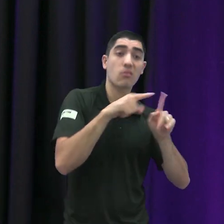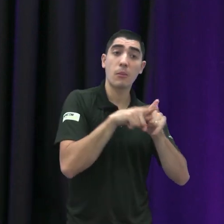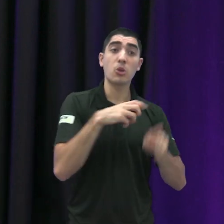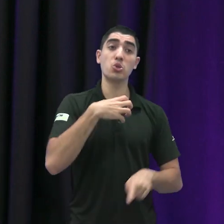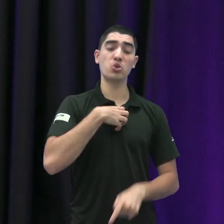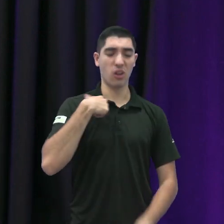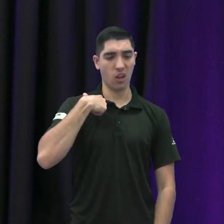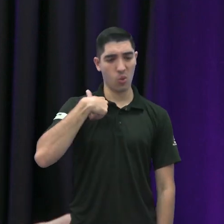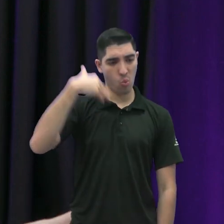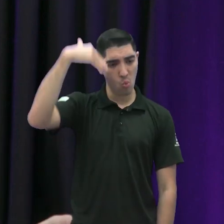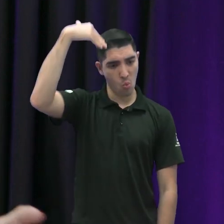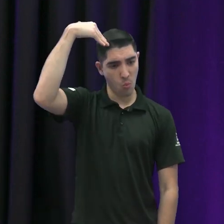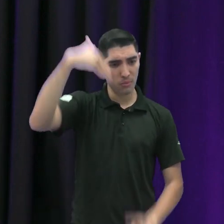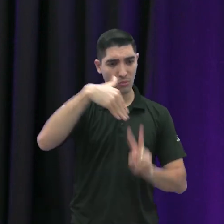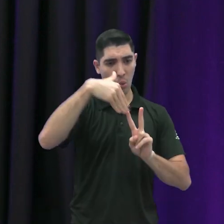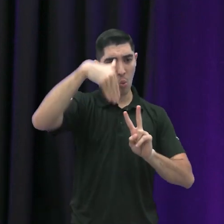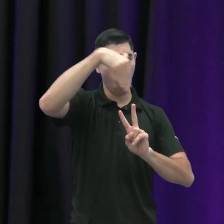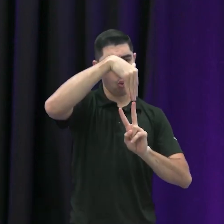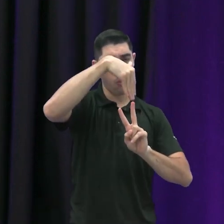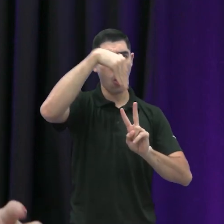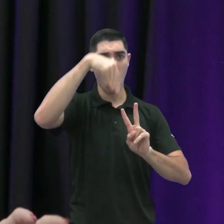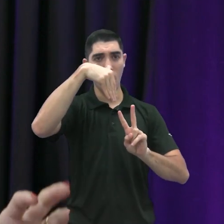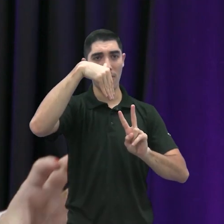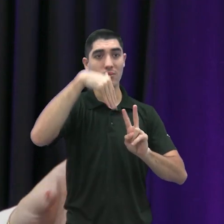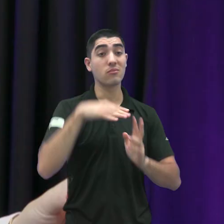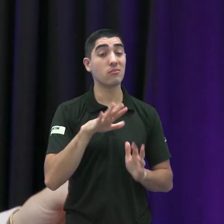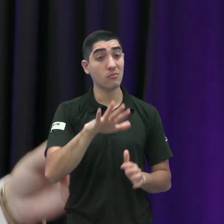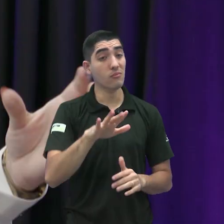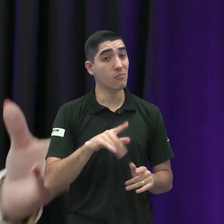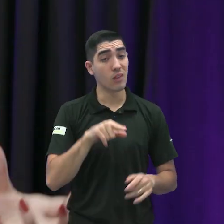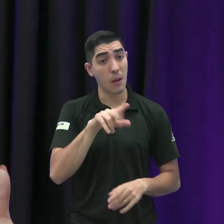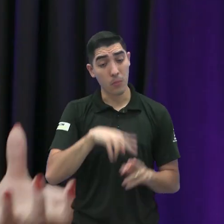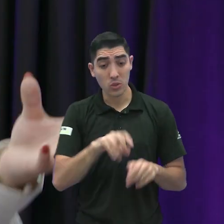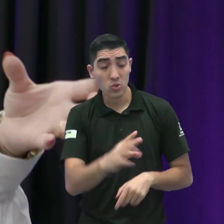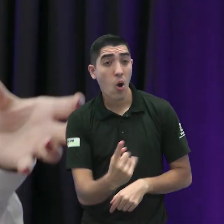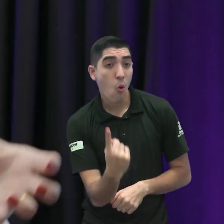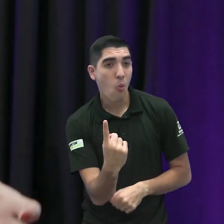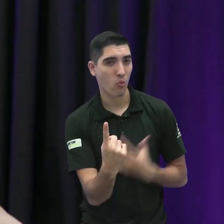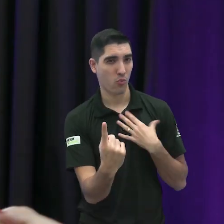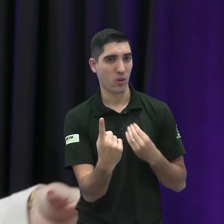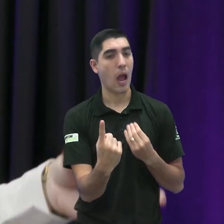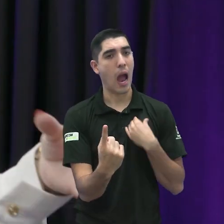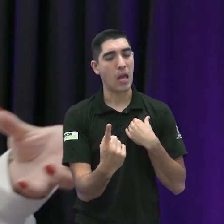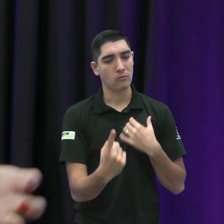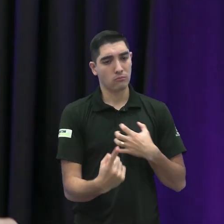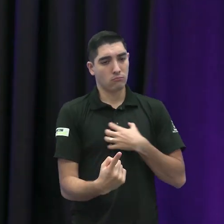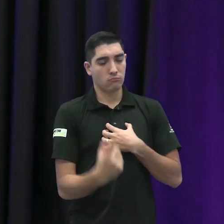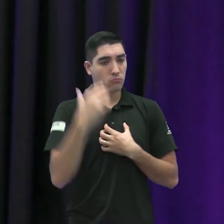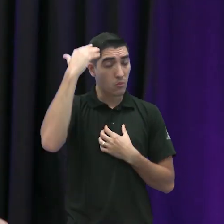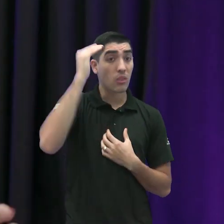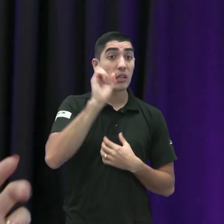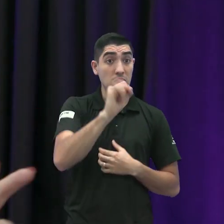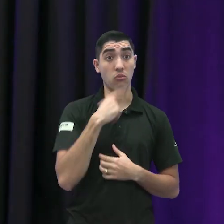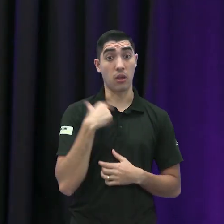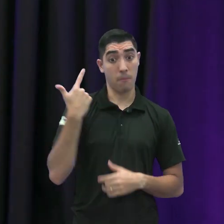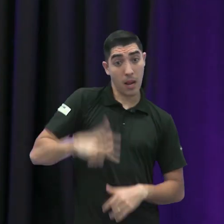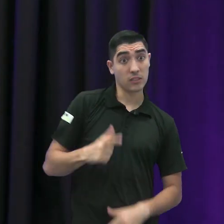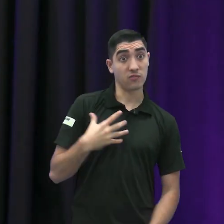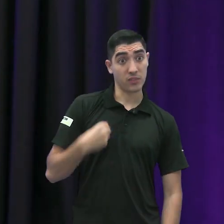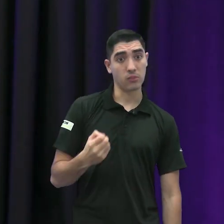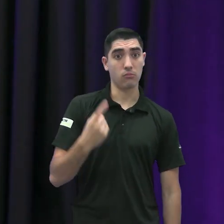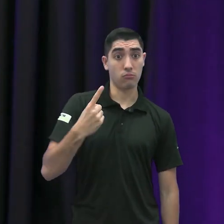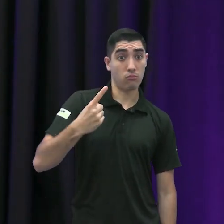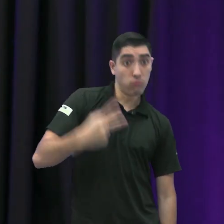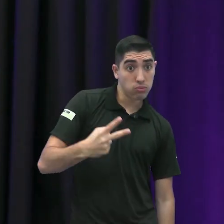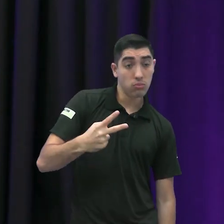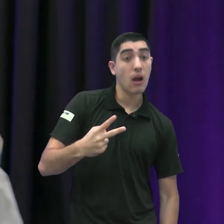culpados muitas vezes. Então você tem aquele tempo todo para pensar nisso, para sentir culpa, a partir do momento que você já tem